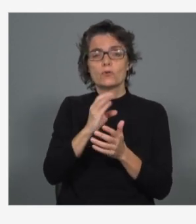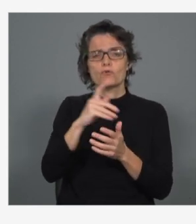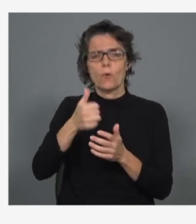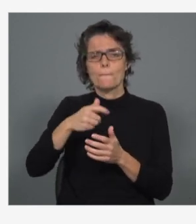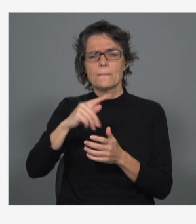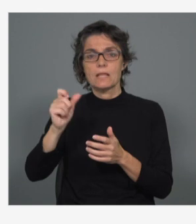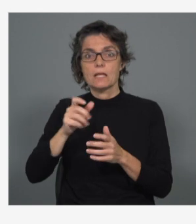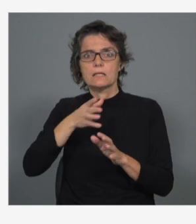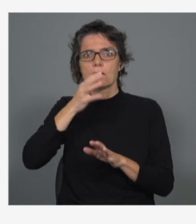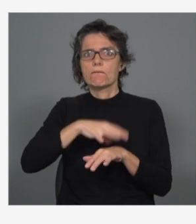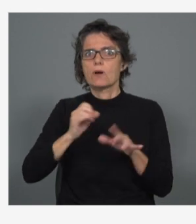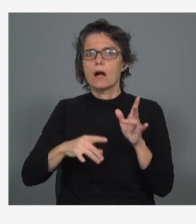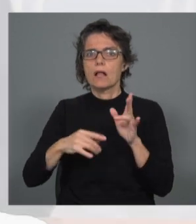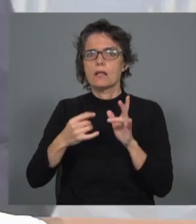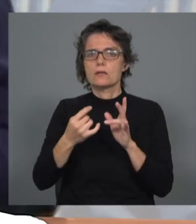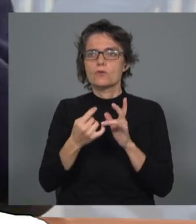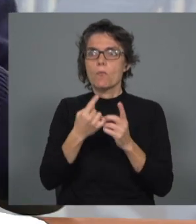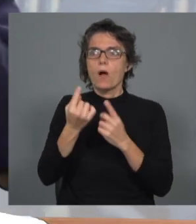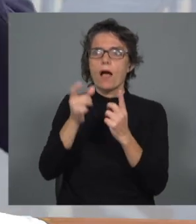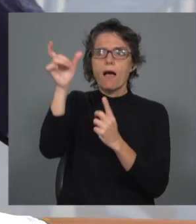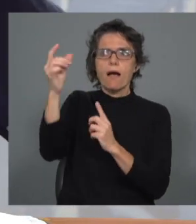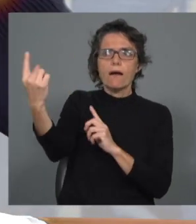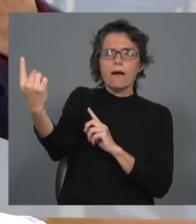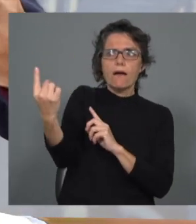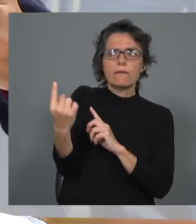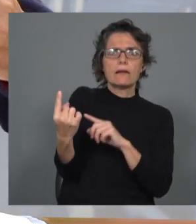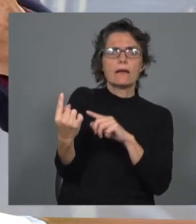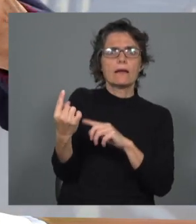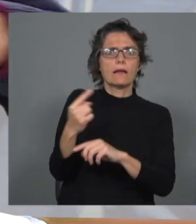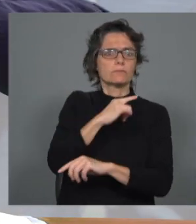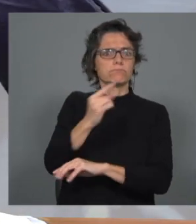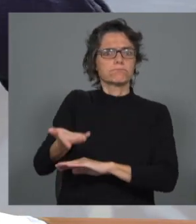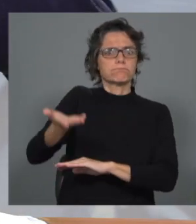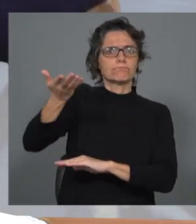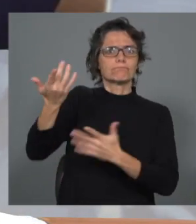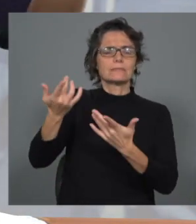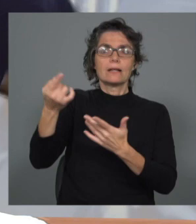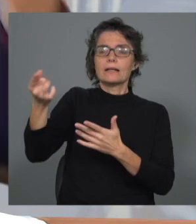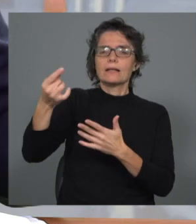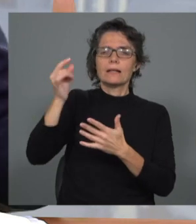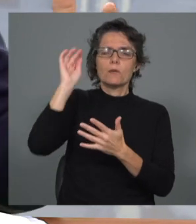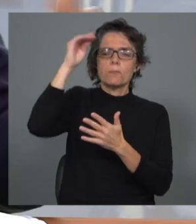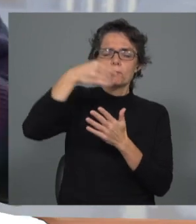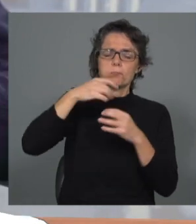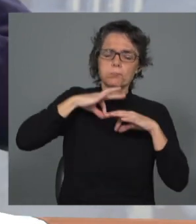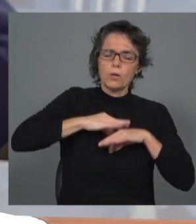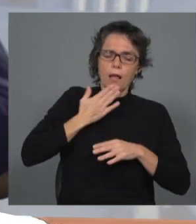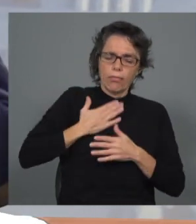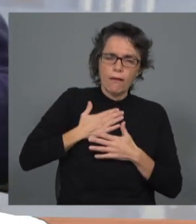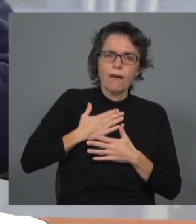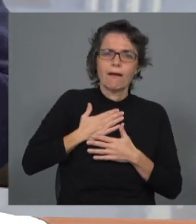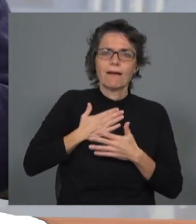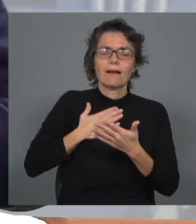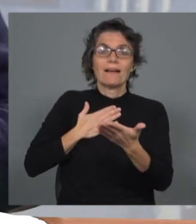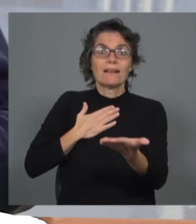mais poderoso que vai batizar no Espírito. Portanto, uma boa notícia, e as boas notícias